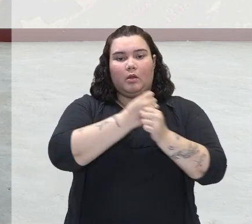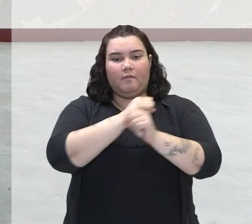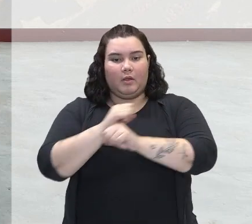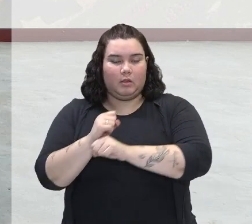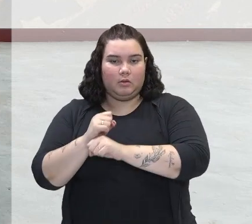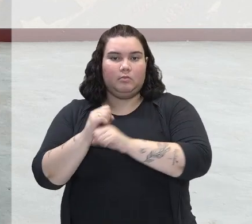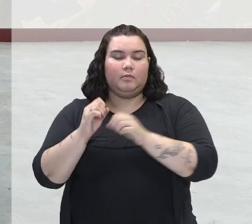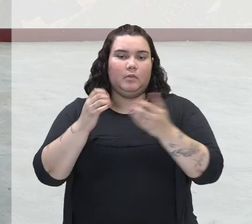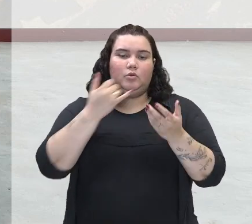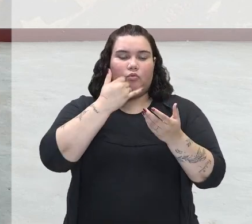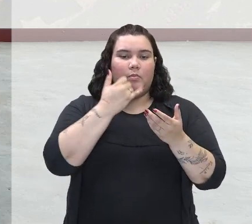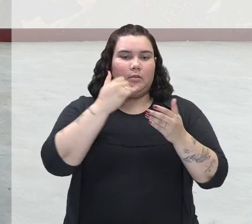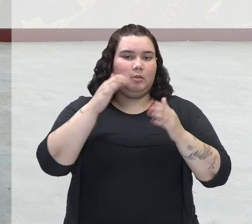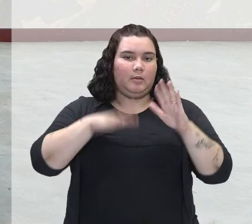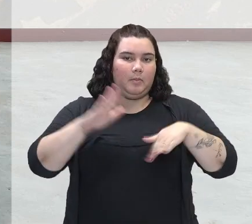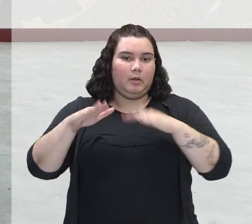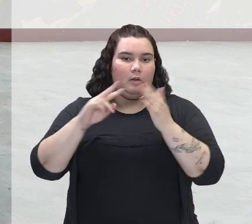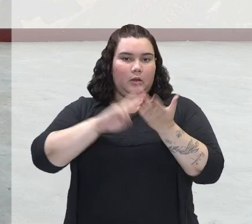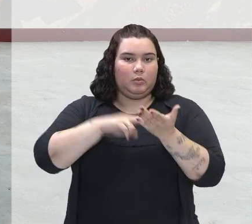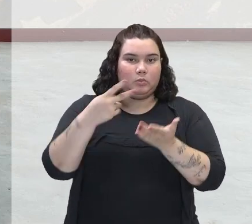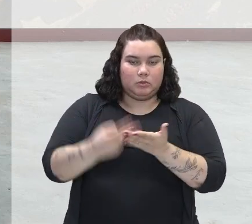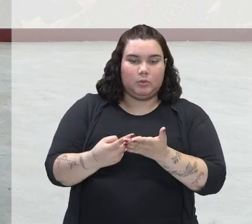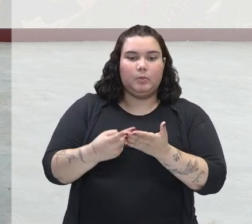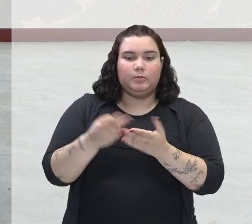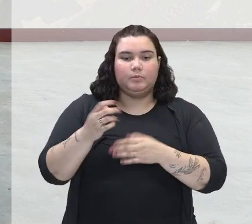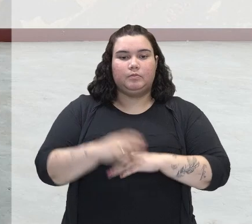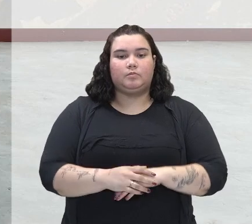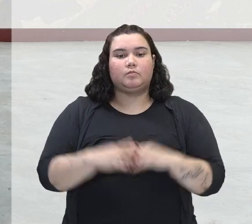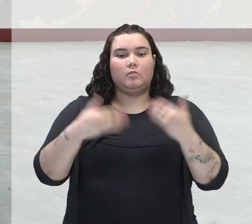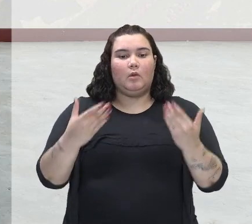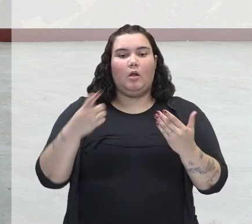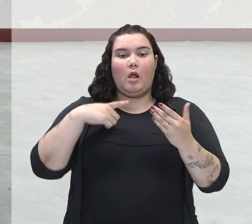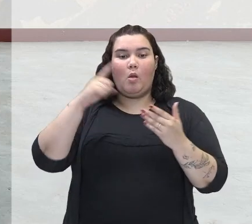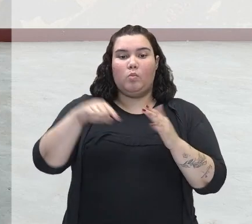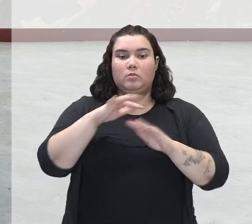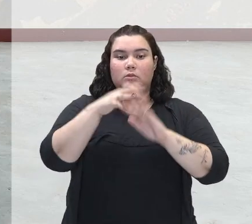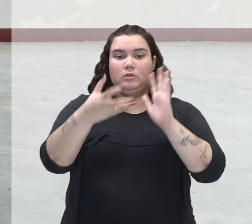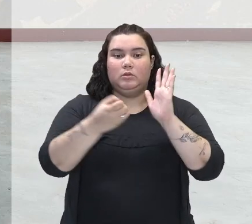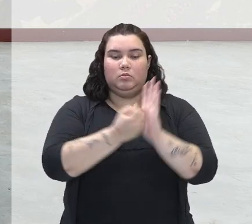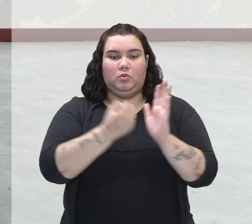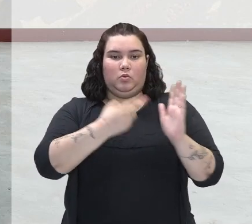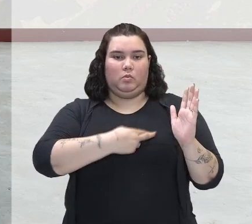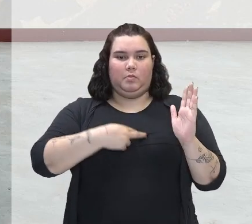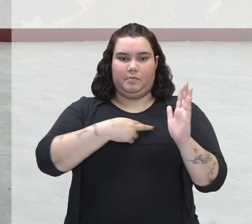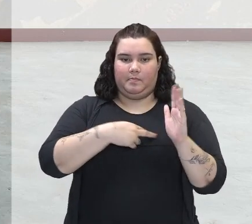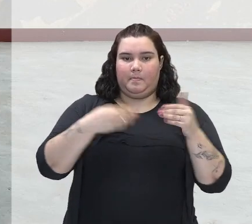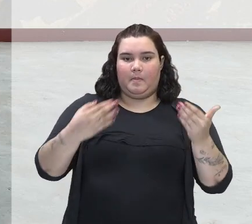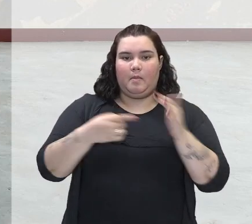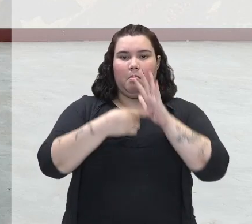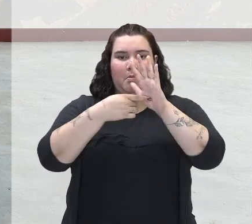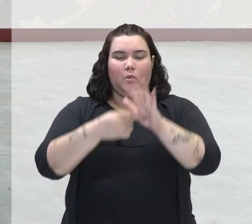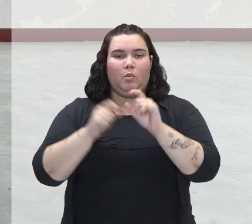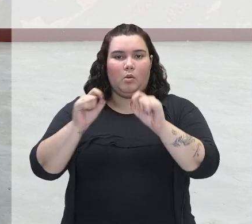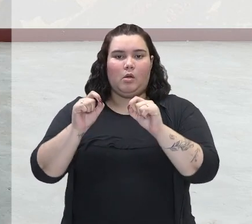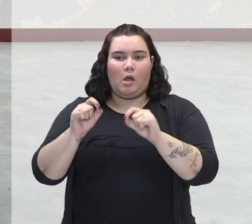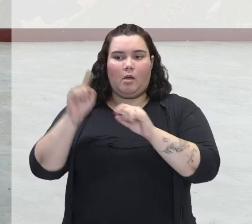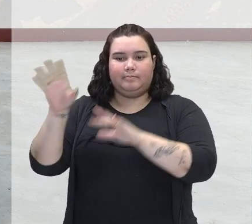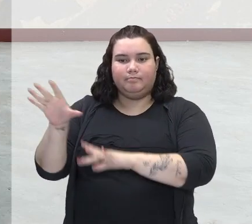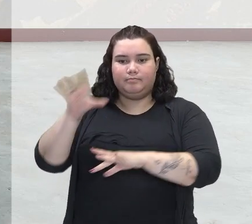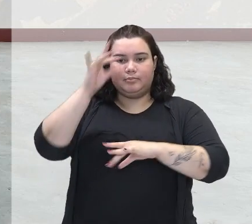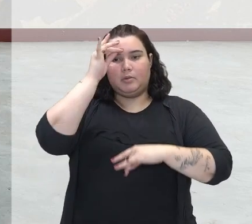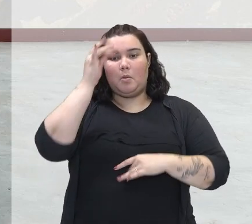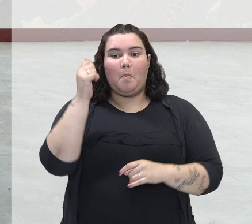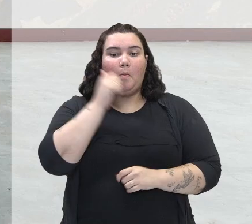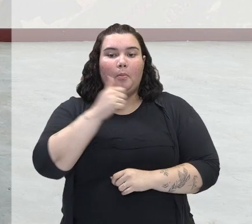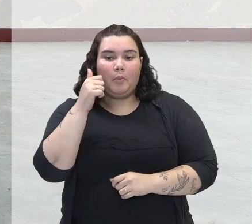feita, né? E aqui a gente tem um dos símbolos do romantismo, né? Essa idealização, essa personalização. Aqui é uma